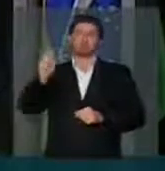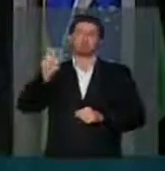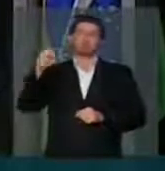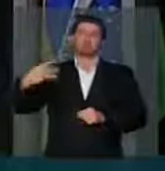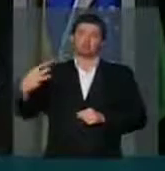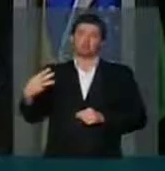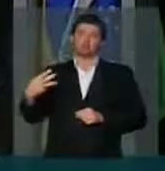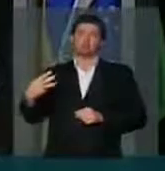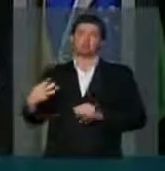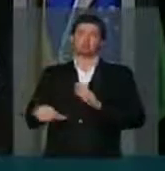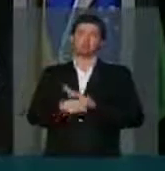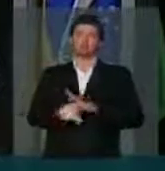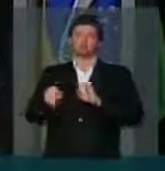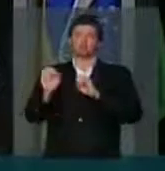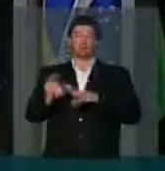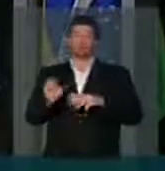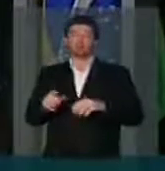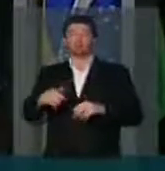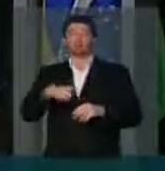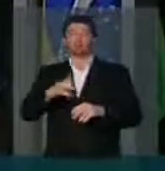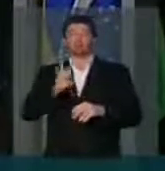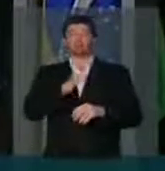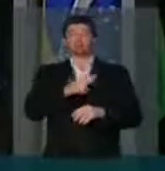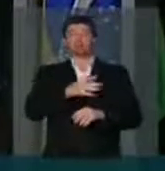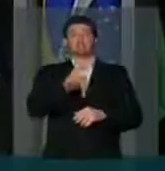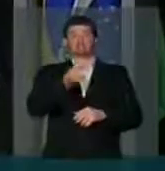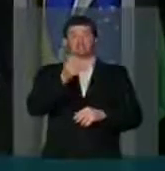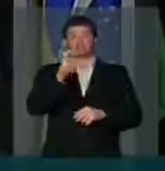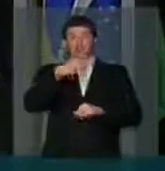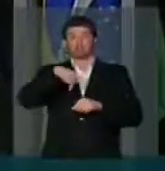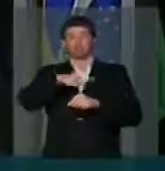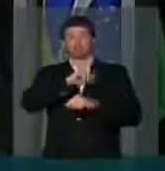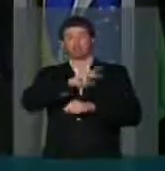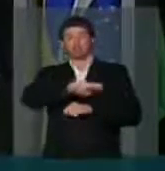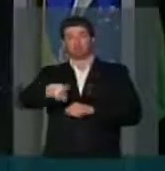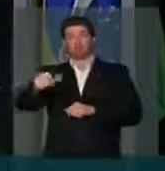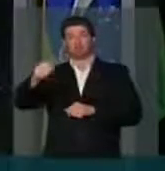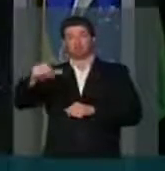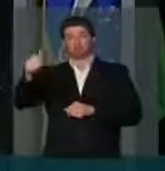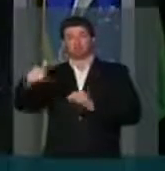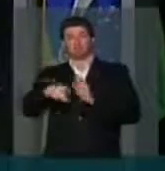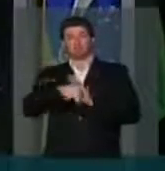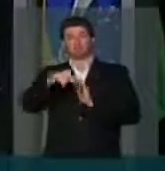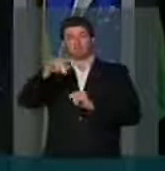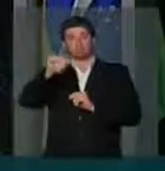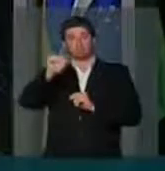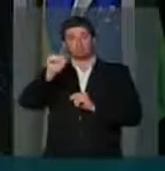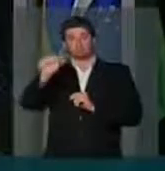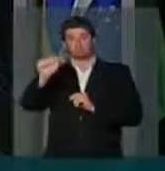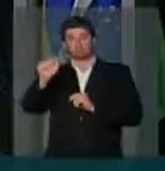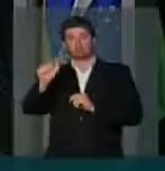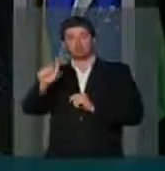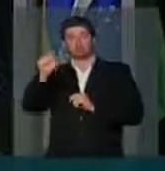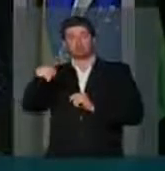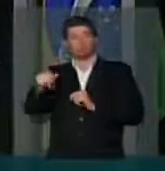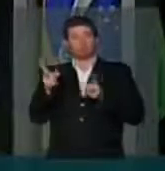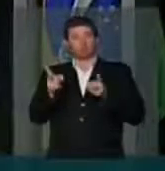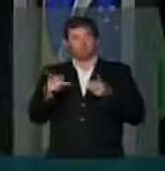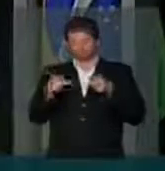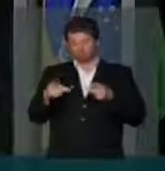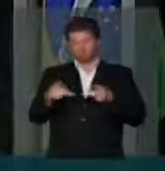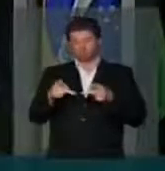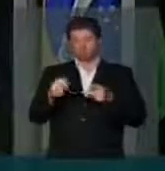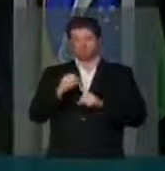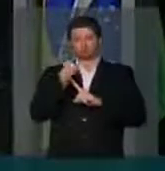posição, lugar em educação, entre 65 países avaliados pelo PISA. É o mesmo programa social que